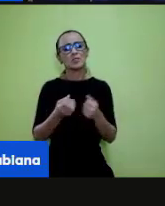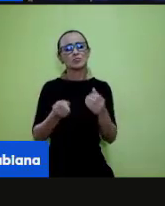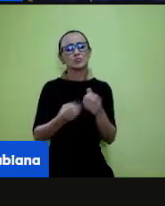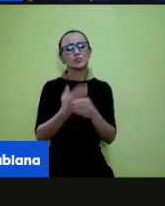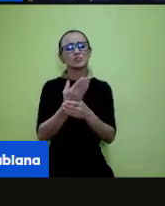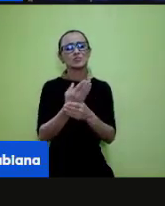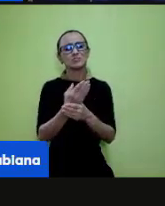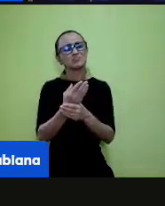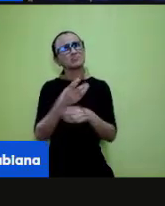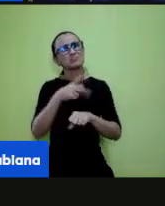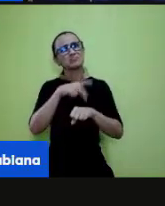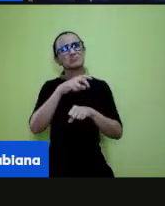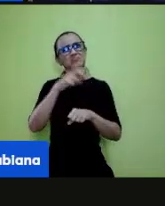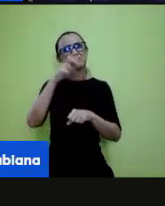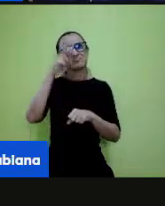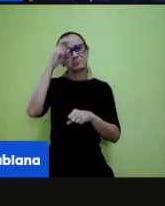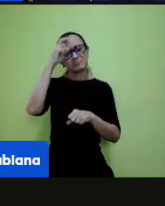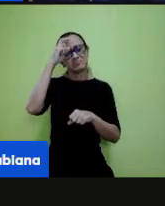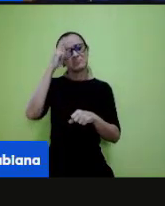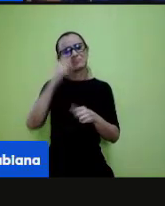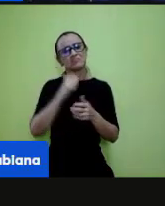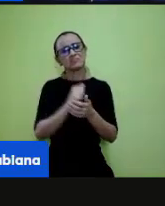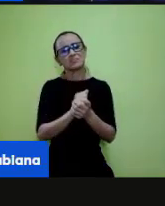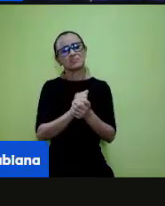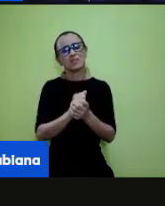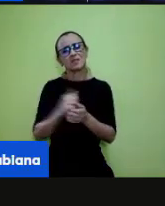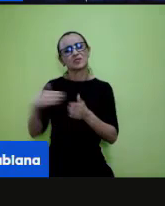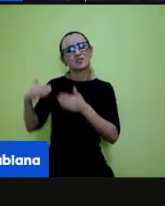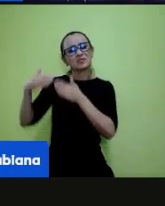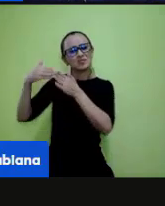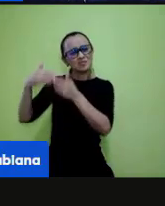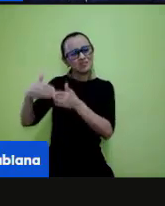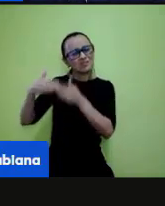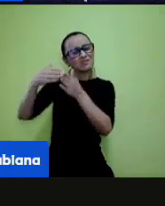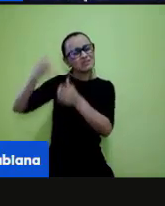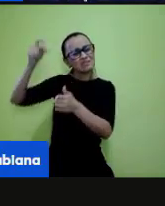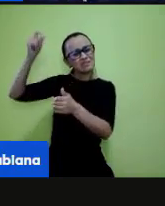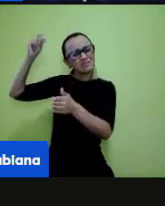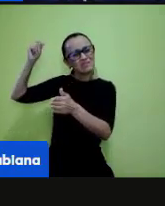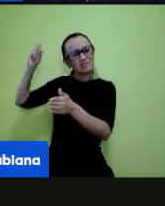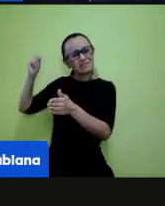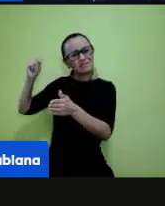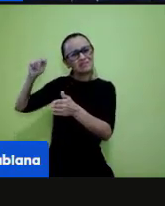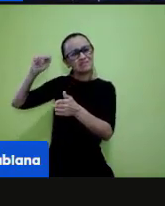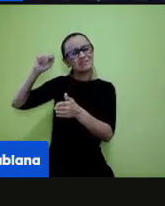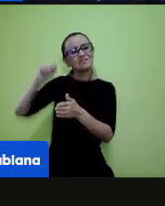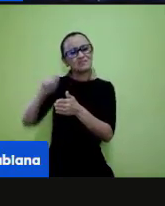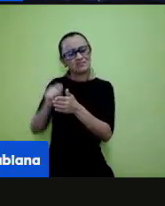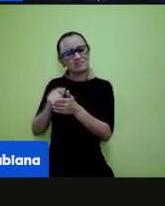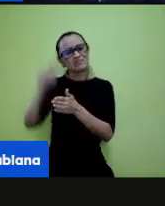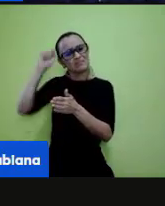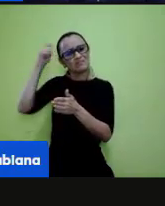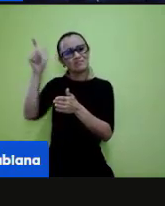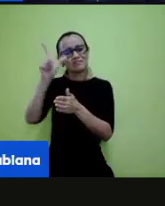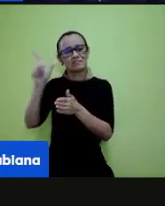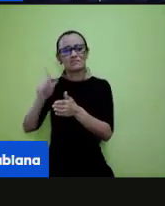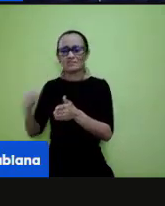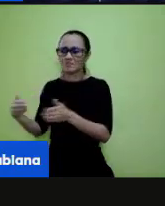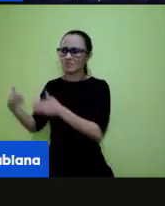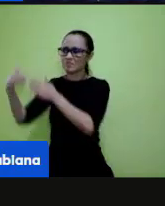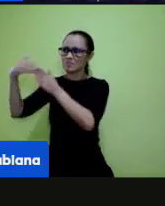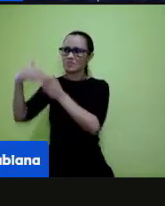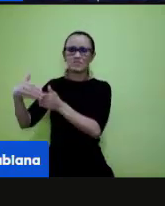provavelmente veio na colonização, nos navios negreiros, veio para o Brasil e de lá para cá se